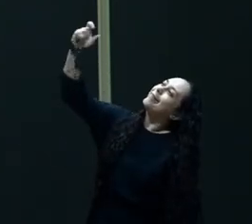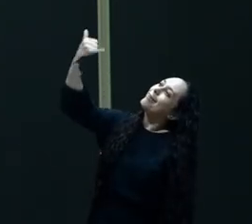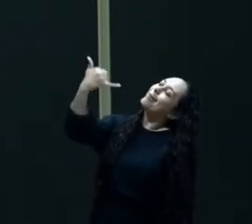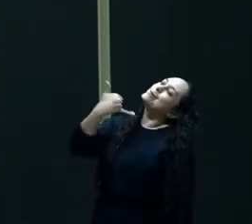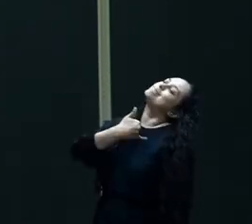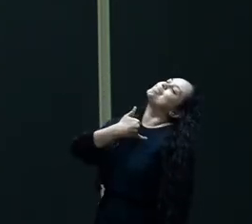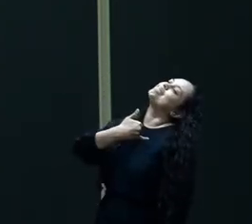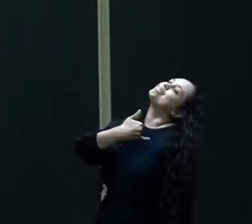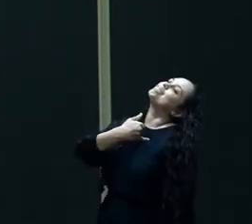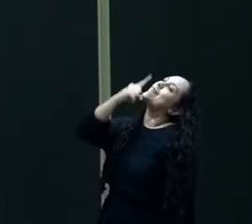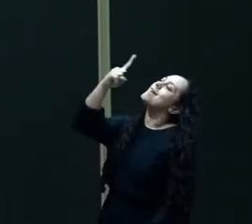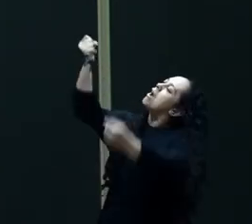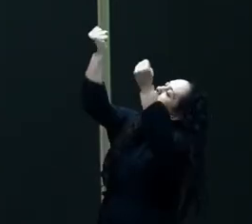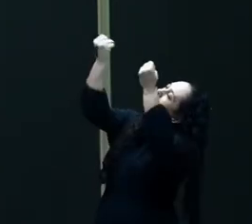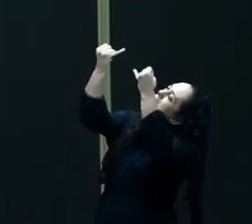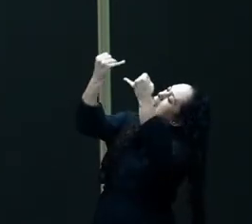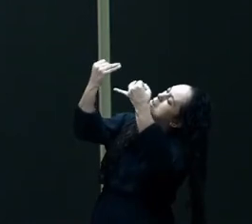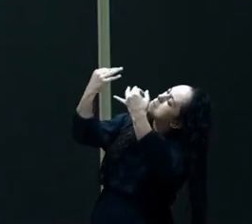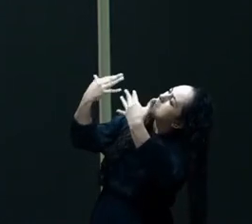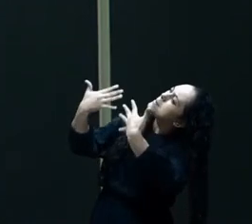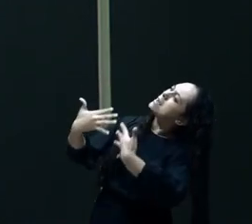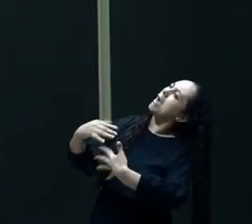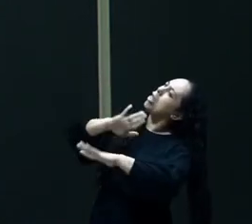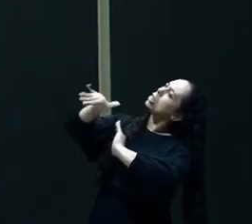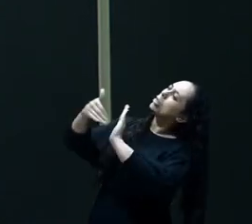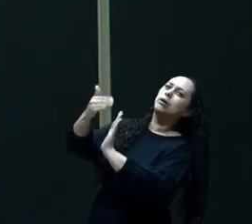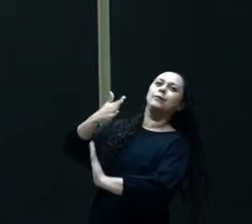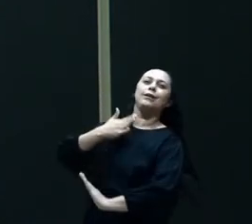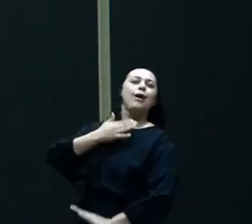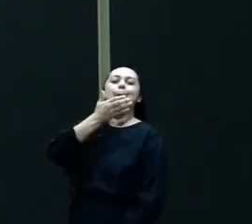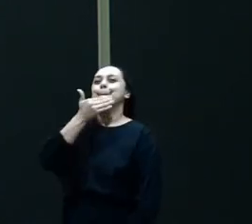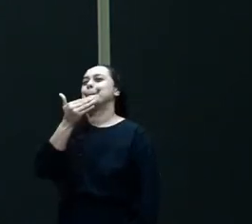nós o projeto dele para as nossas vidas Isso é muito